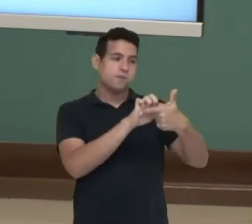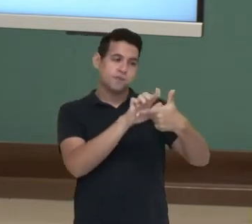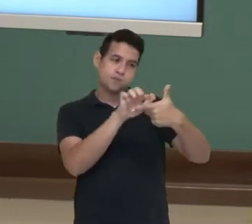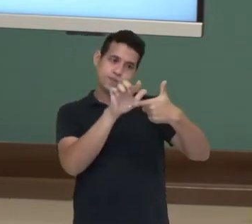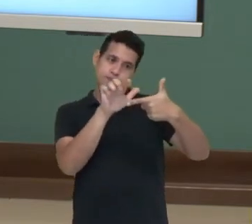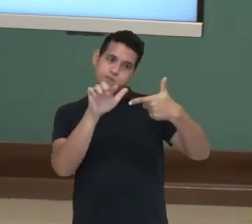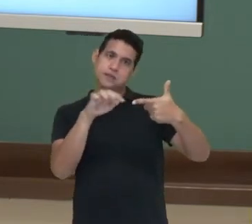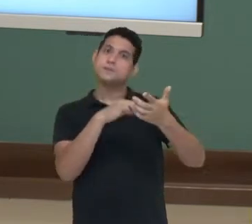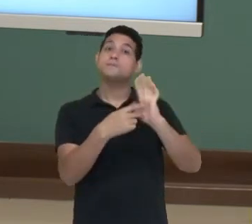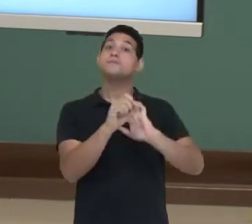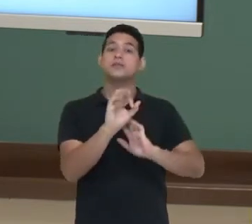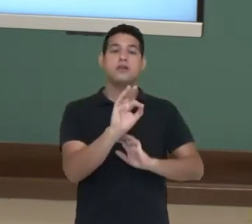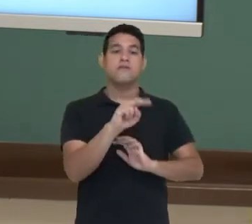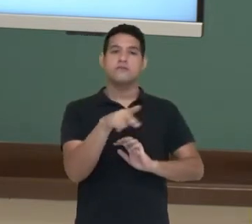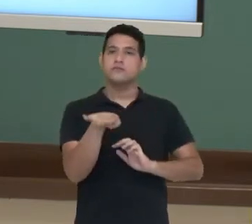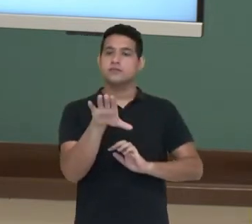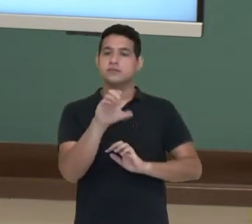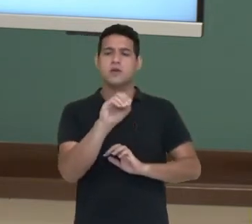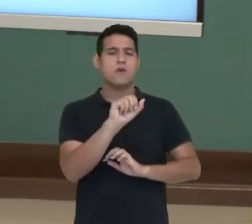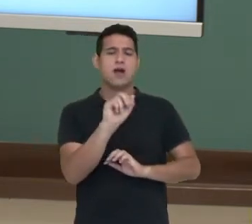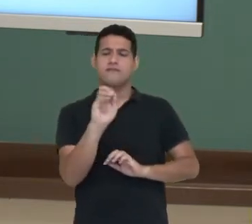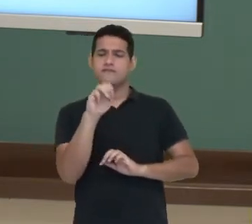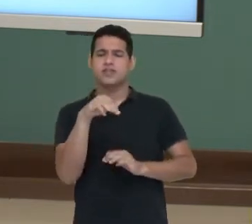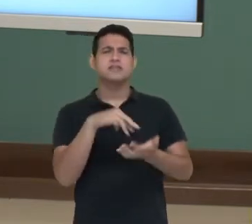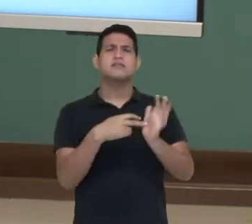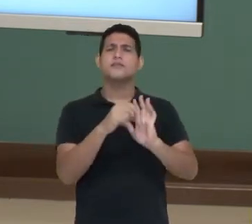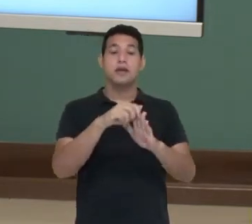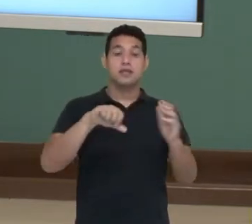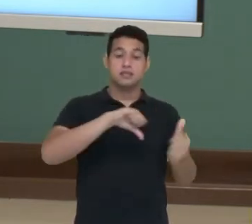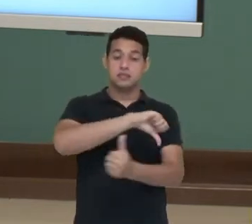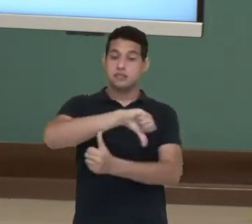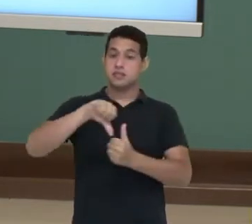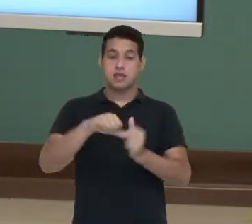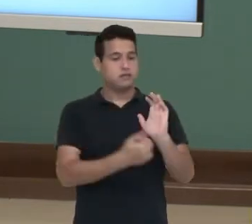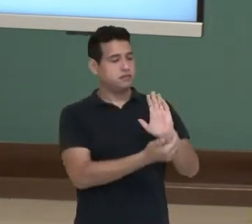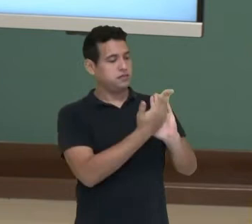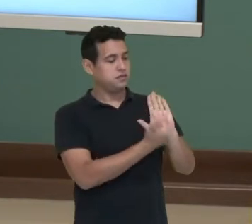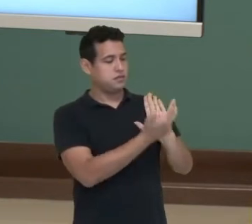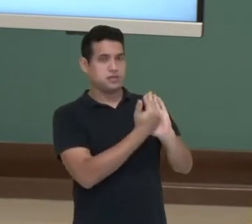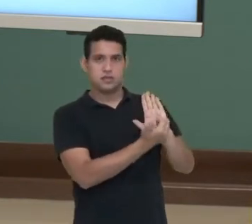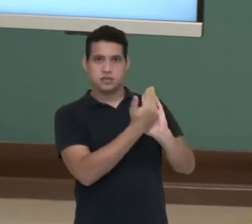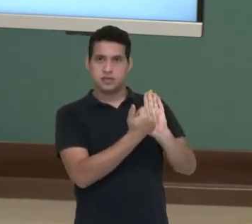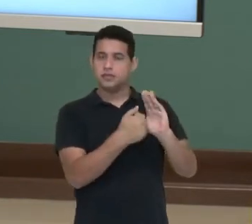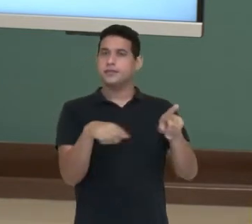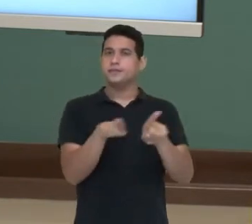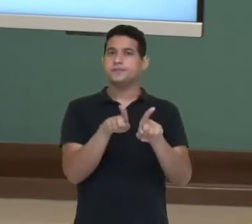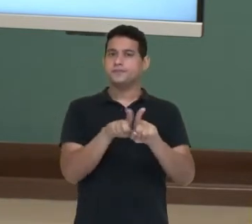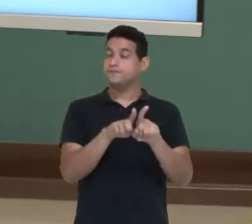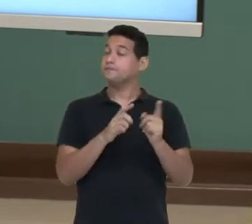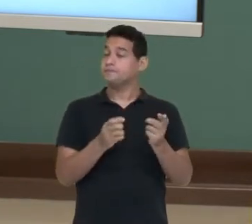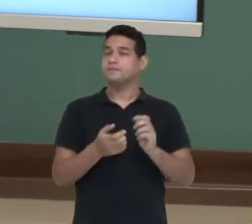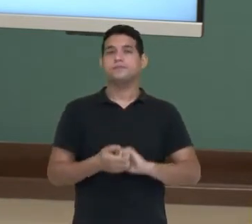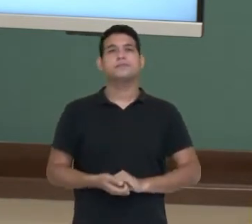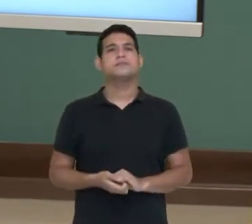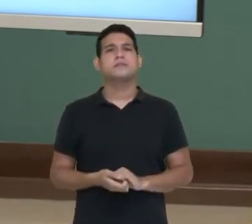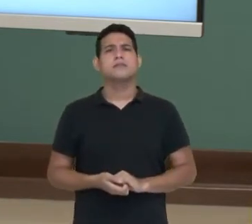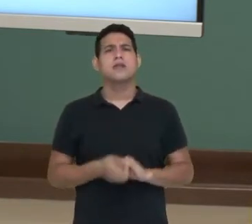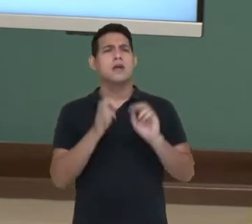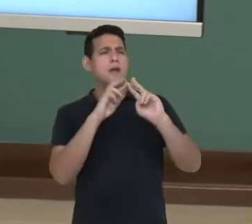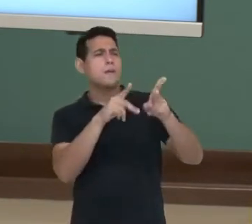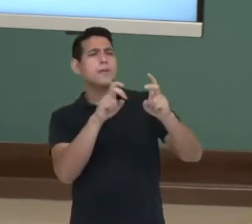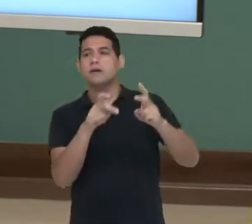graficamente uma função afim, é aquela história, né? Transformar num desenho uma expressão algébrica.